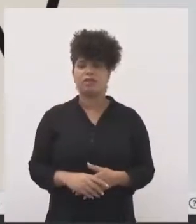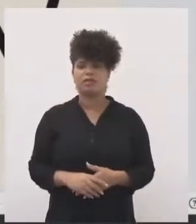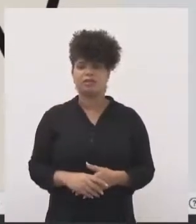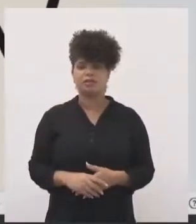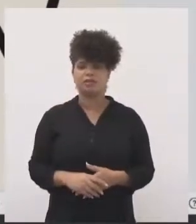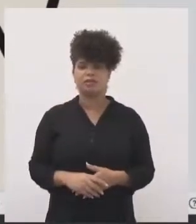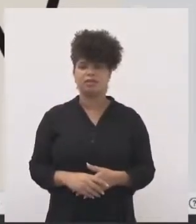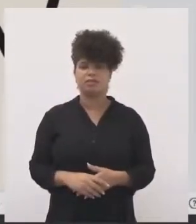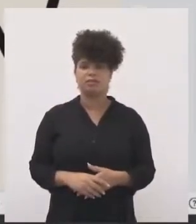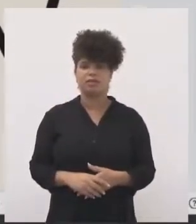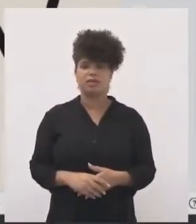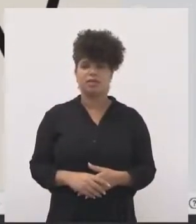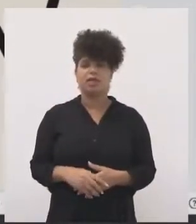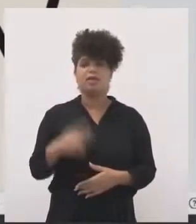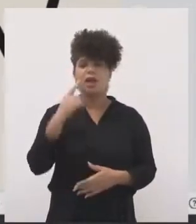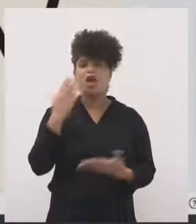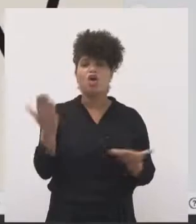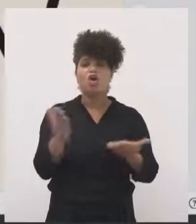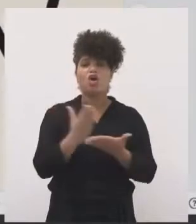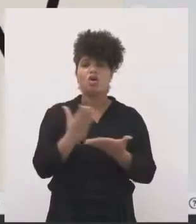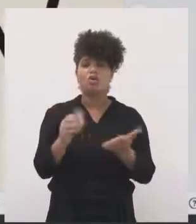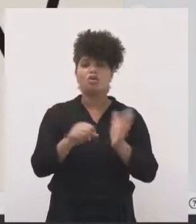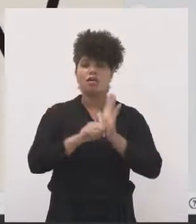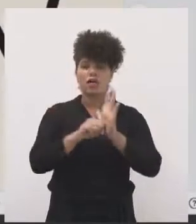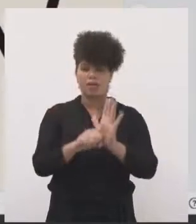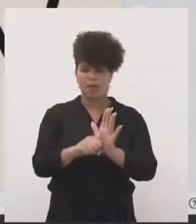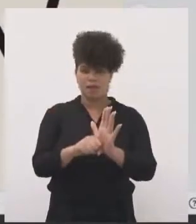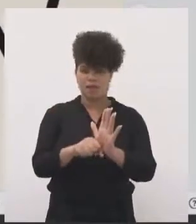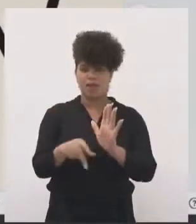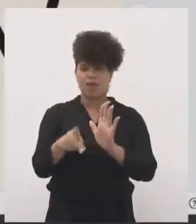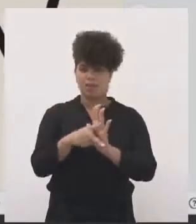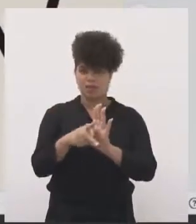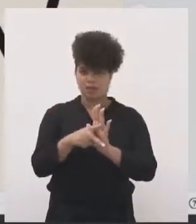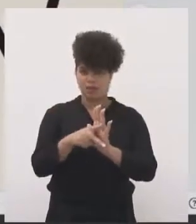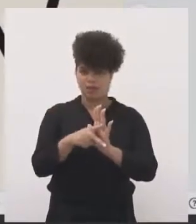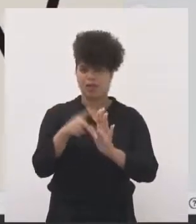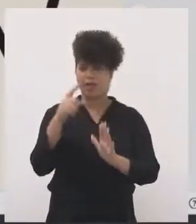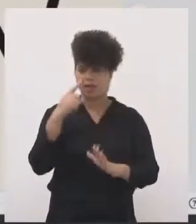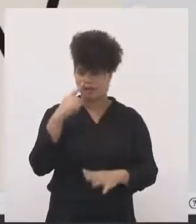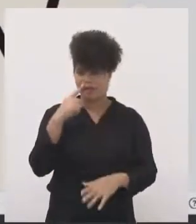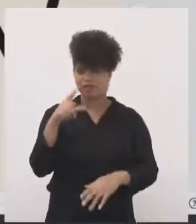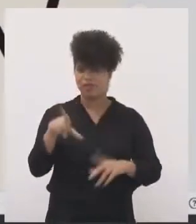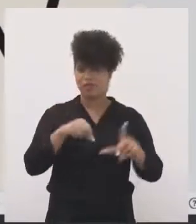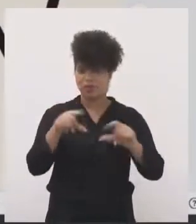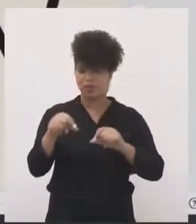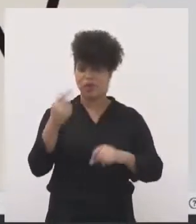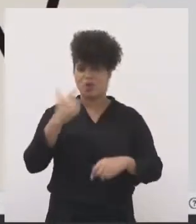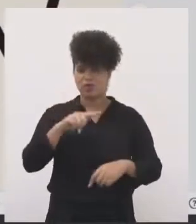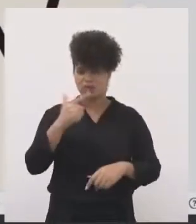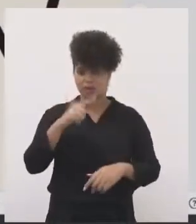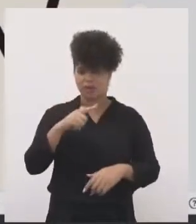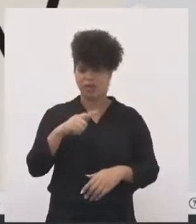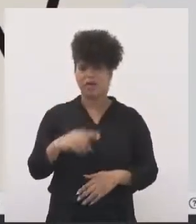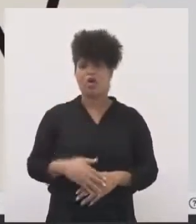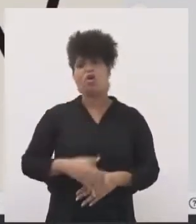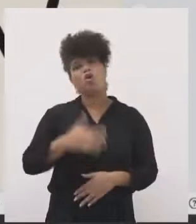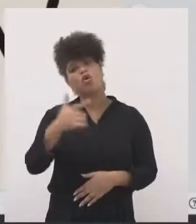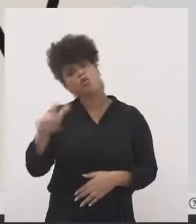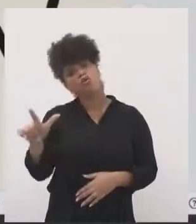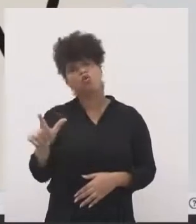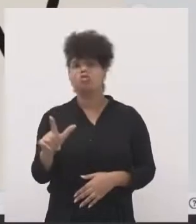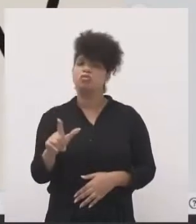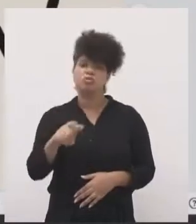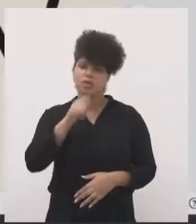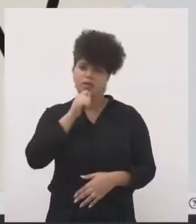Fração. Então, tem alguns símbolos, meu teclado está trocado ali, que a gente consegue. Outros ainda não, mas